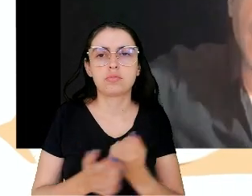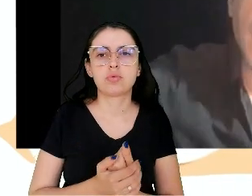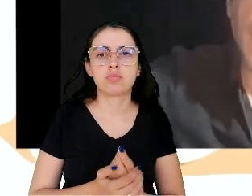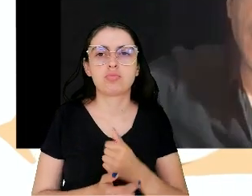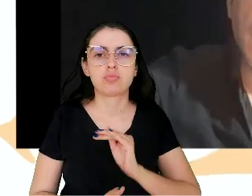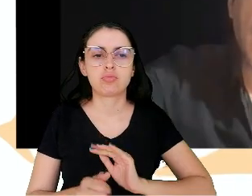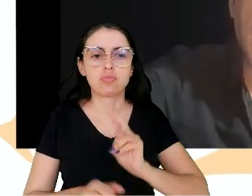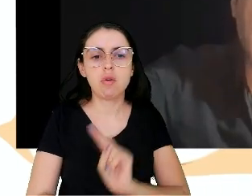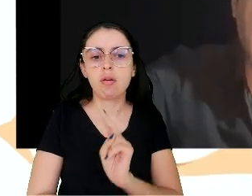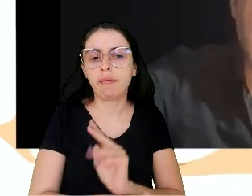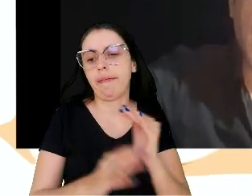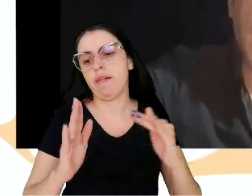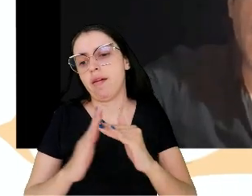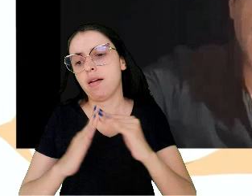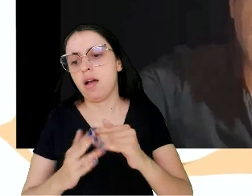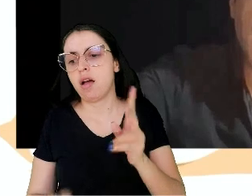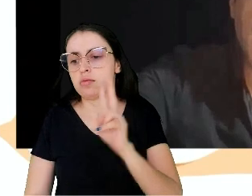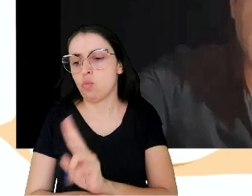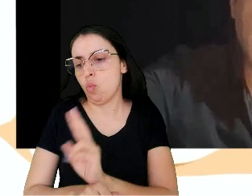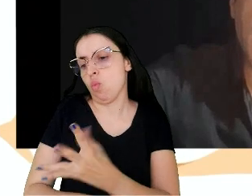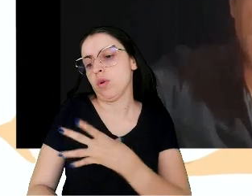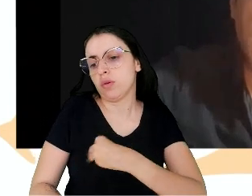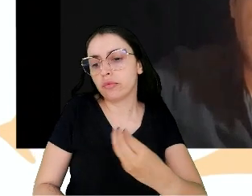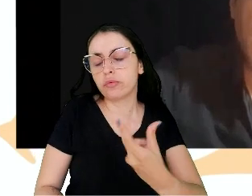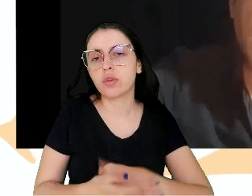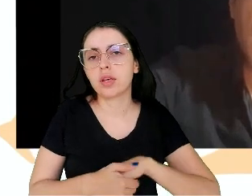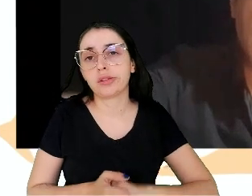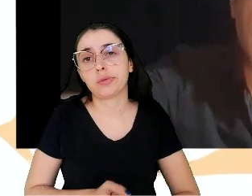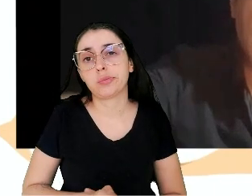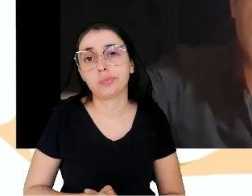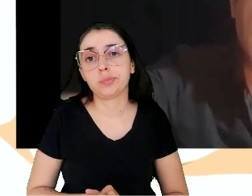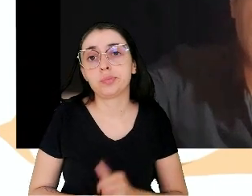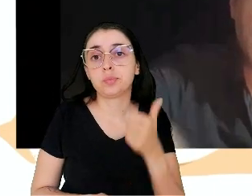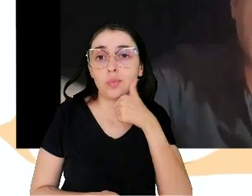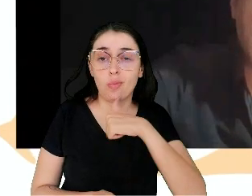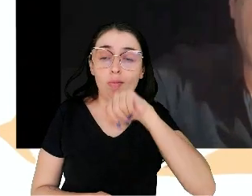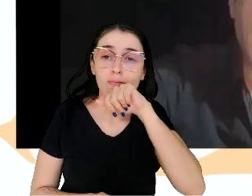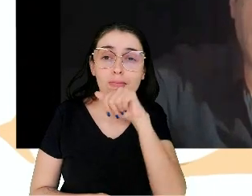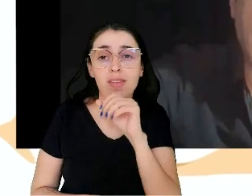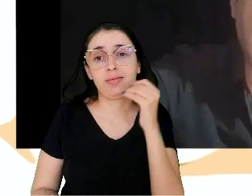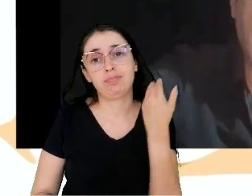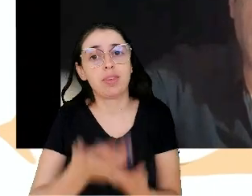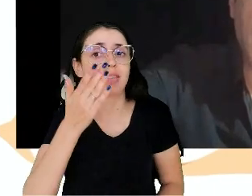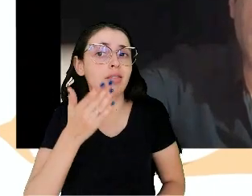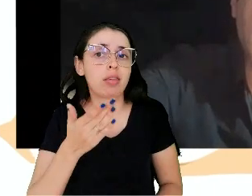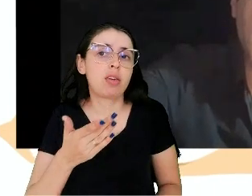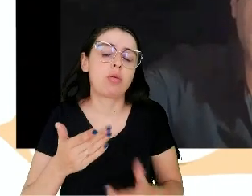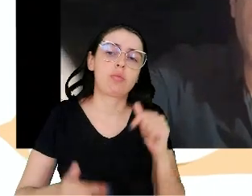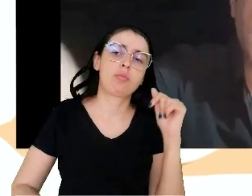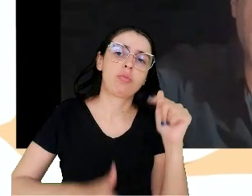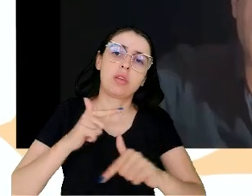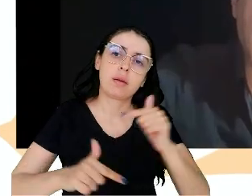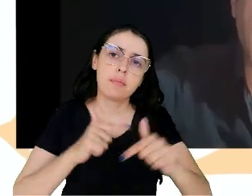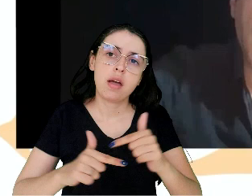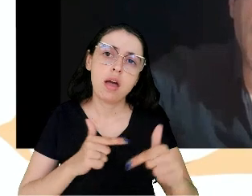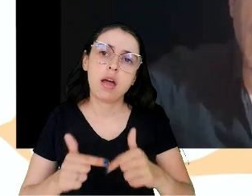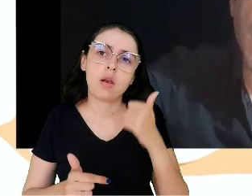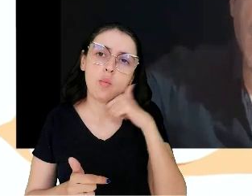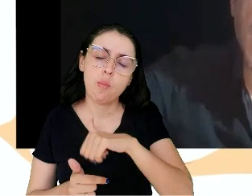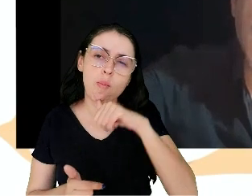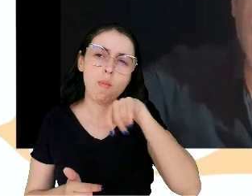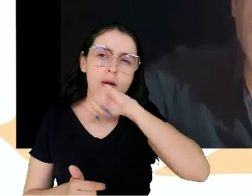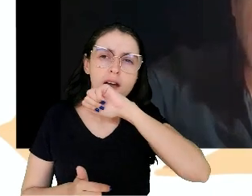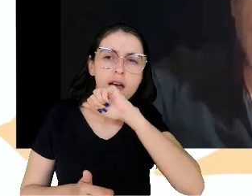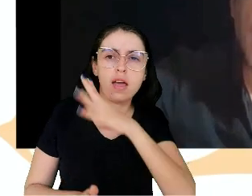Trabalho com os cuidados da casa e dos filhos, mães que, infelizmente, durante esse período perderam o emprego, mães e